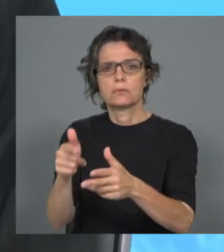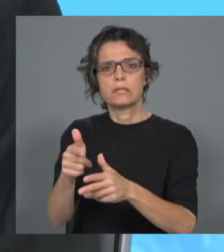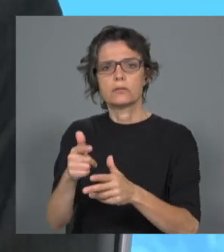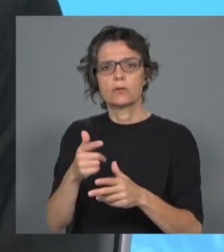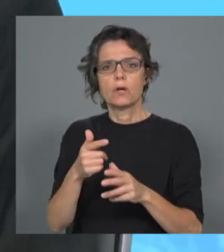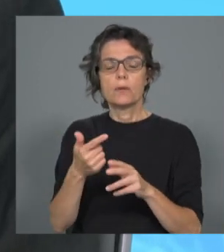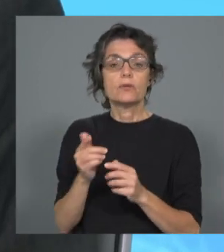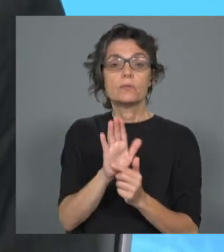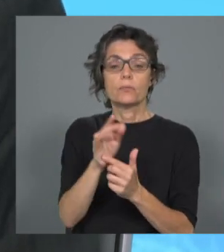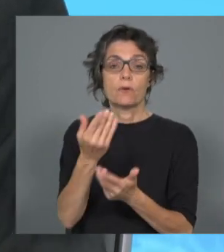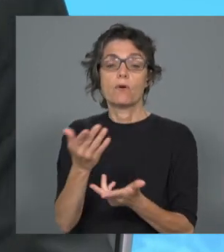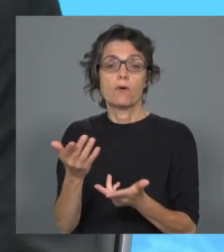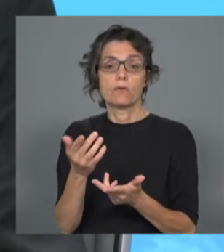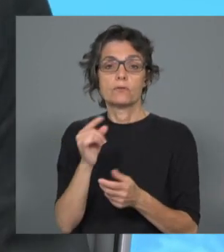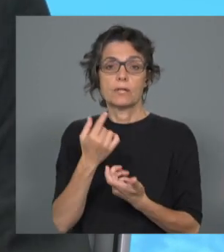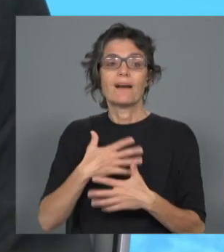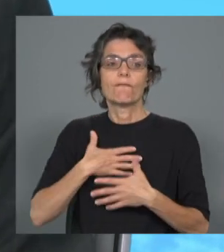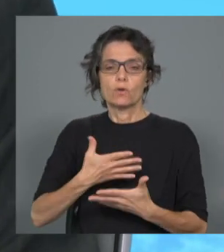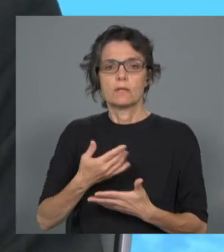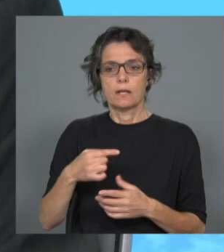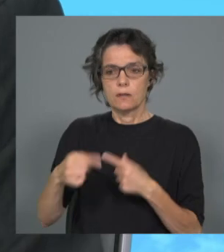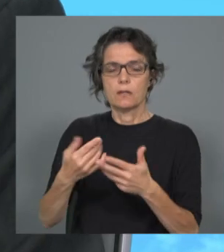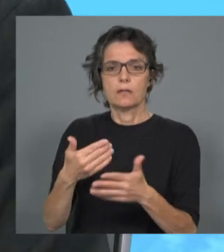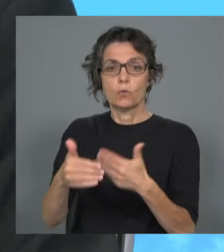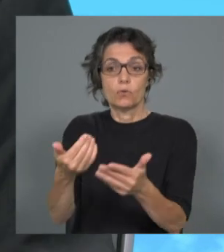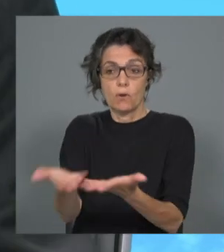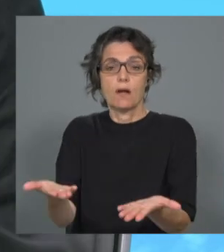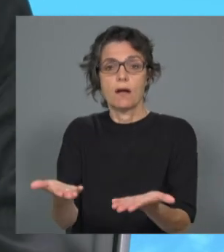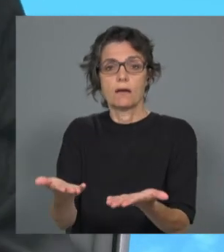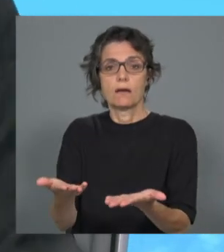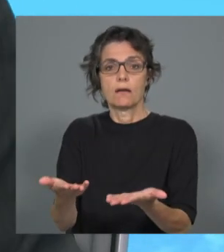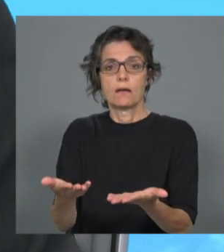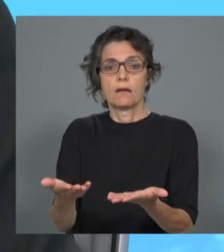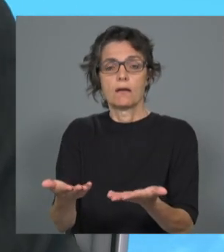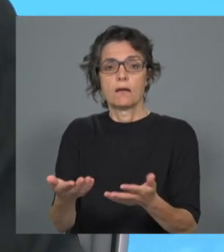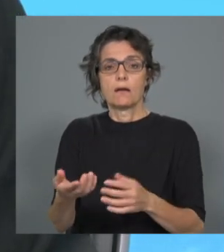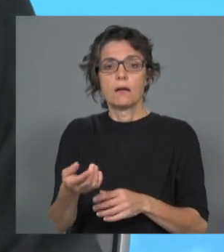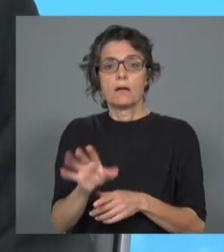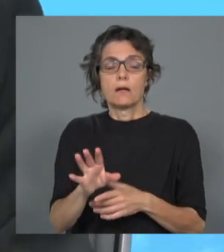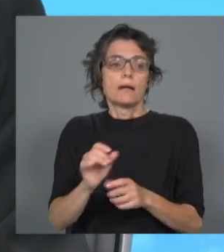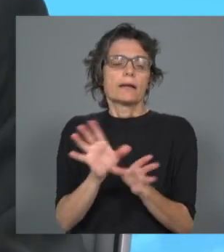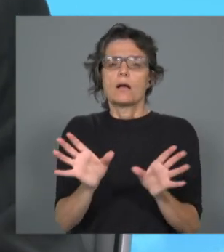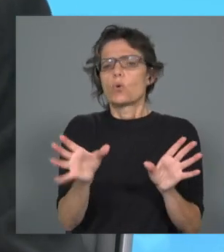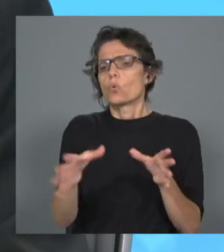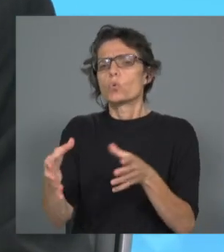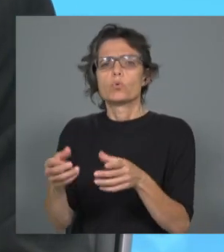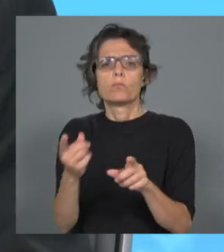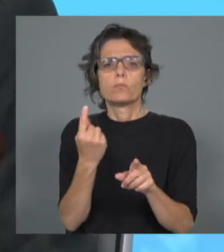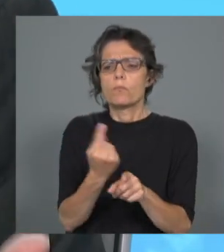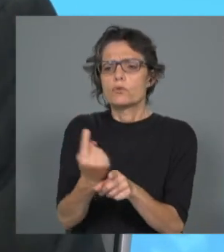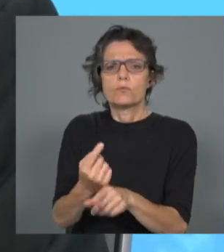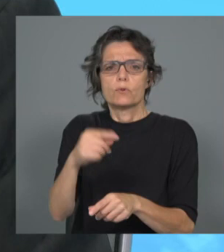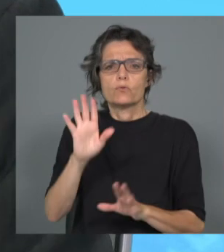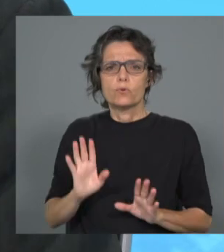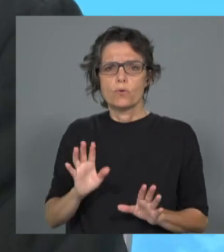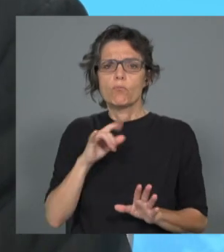desejo e a força e a capacidade de continuar. Não serão os mesmos grupos, não serão